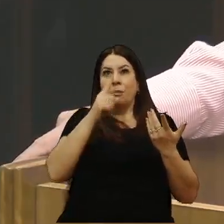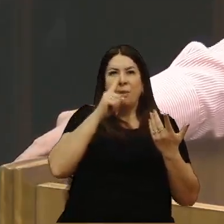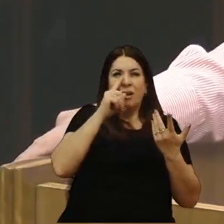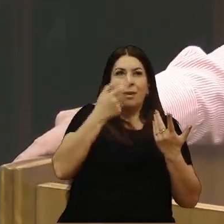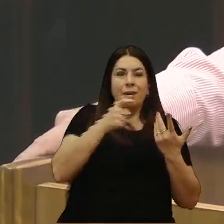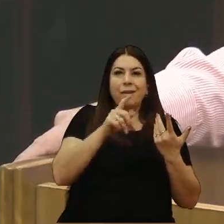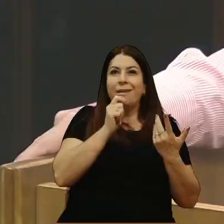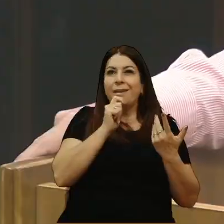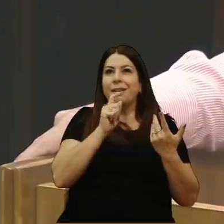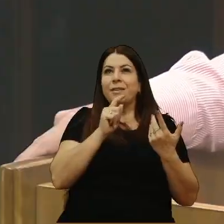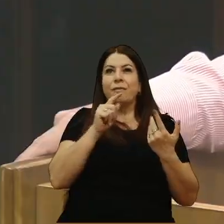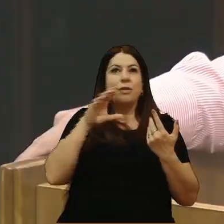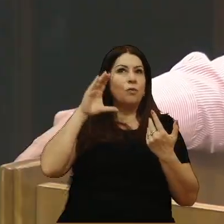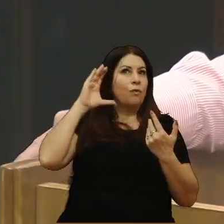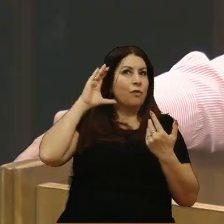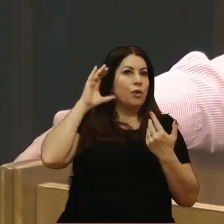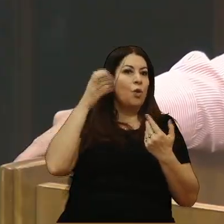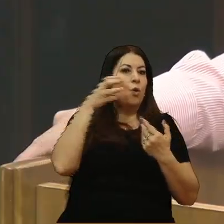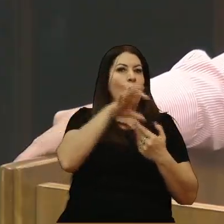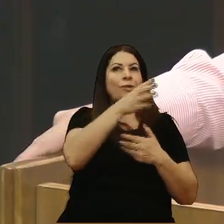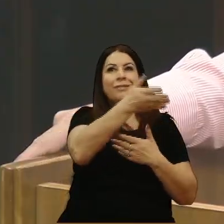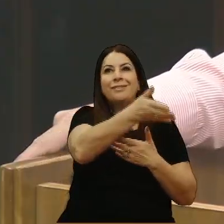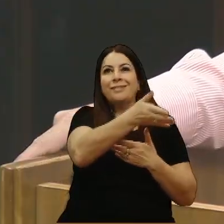parece que foi feita uma ouvidoria contra o servidor.